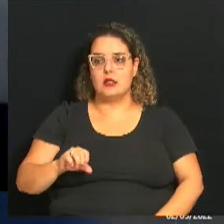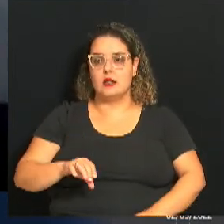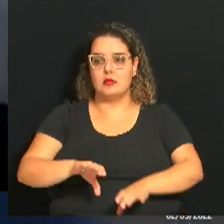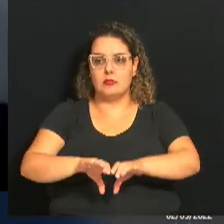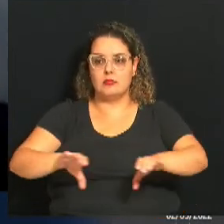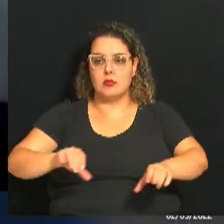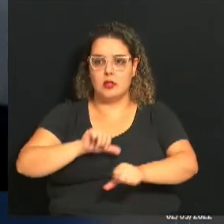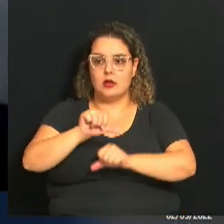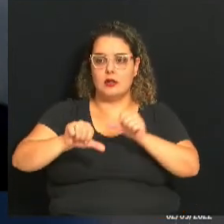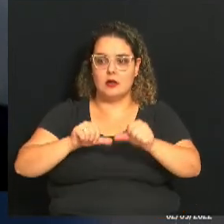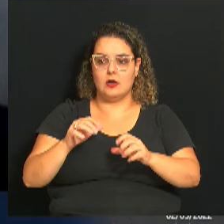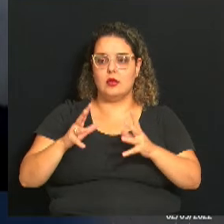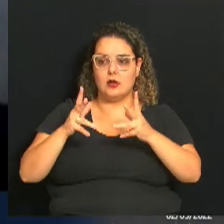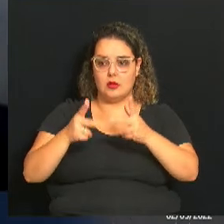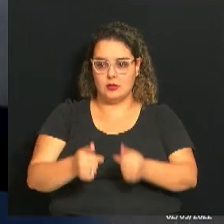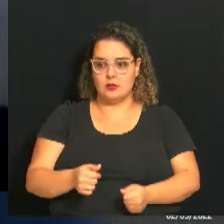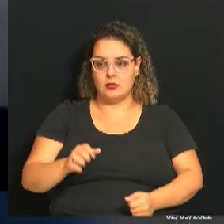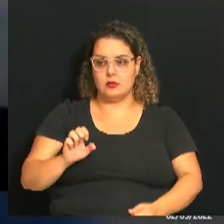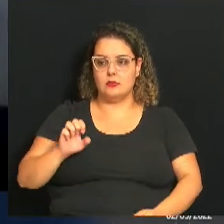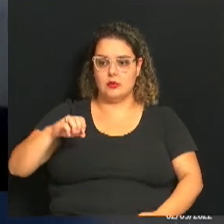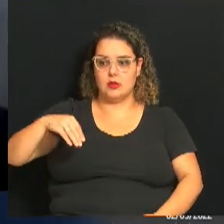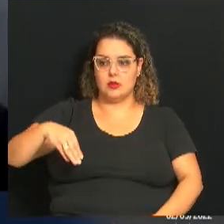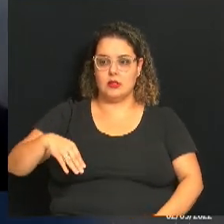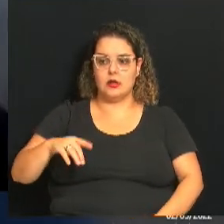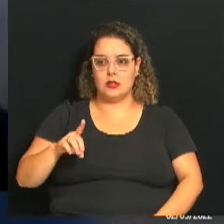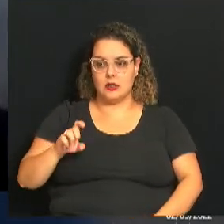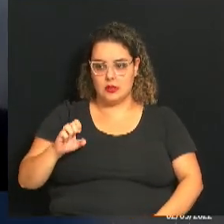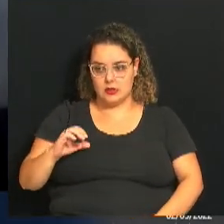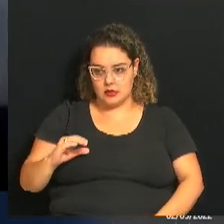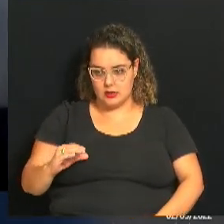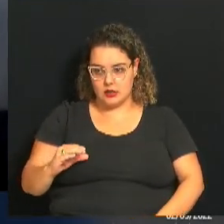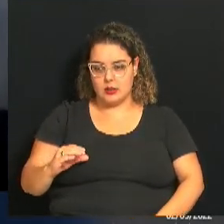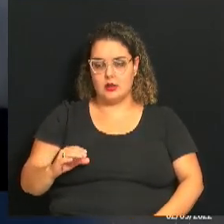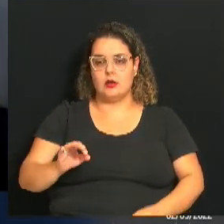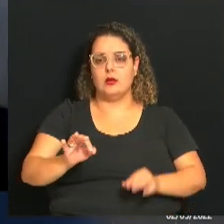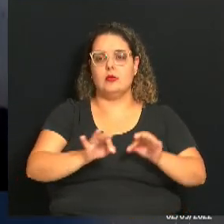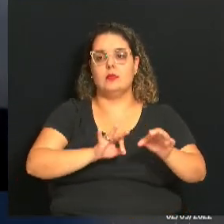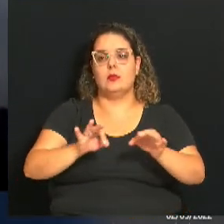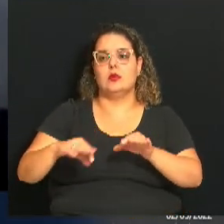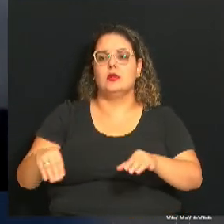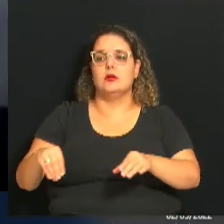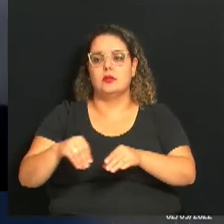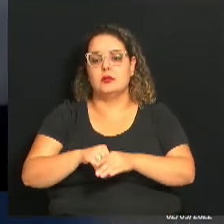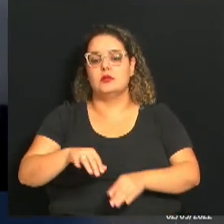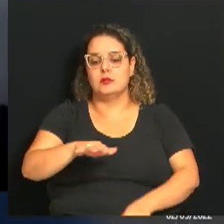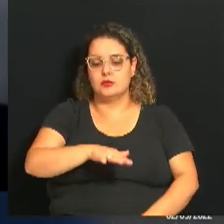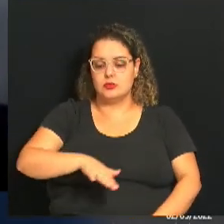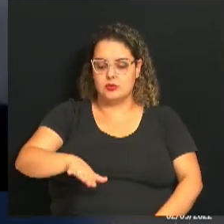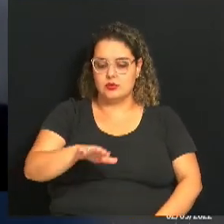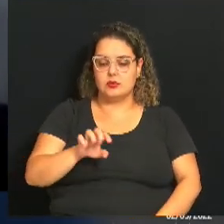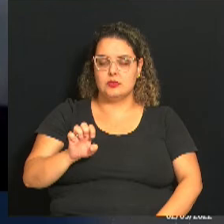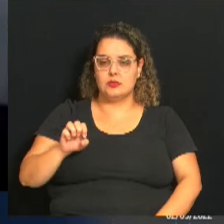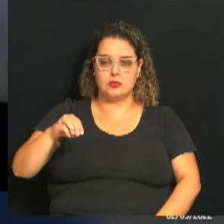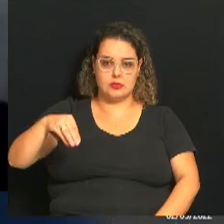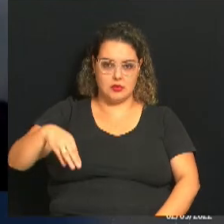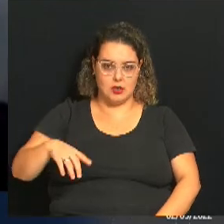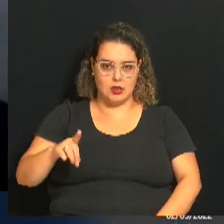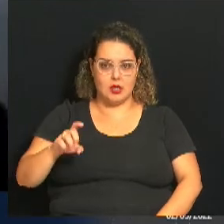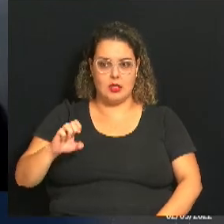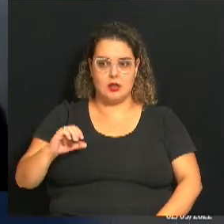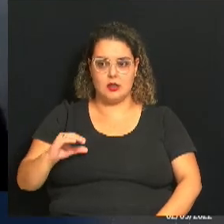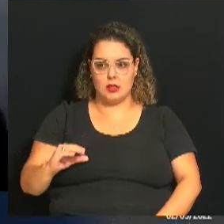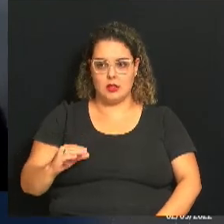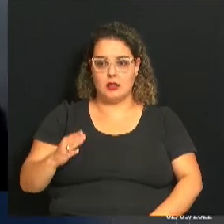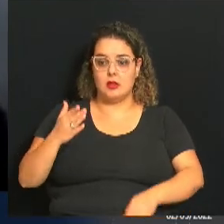sendo capitaneado pela INDEC. Tá? Então, é um projeto dentro da agência que está lá na INDEC, e a gente participa na medida